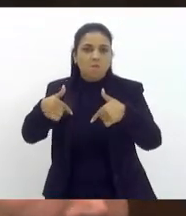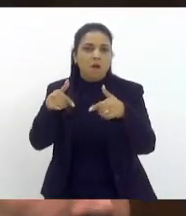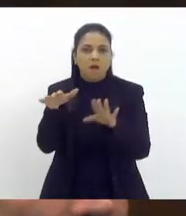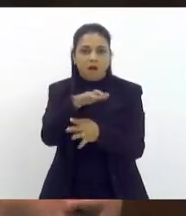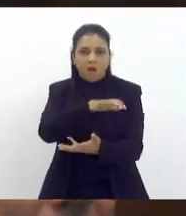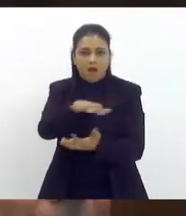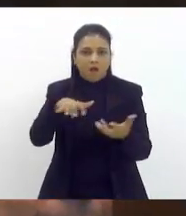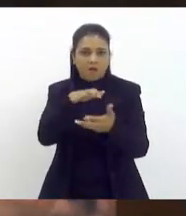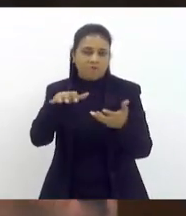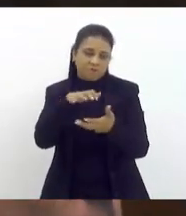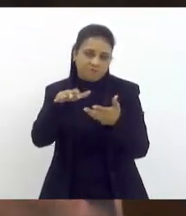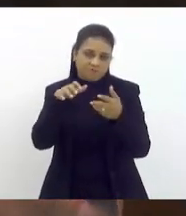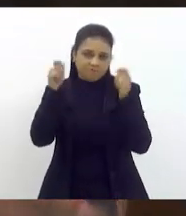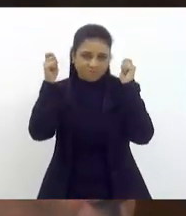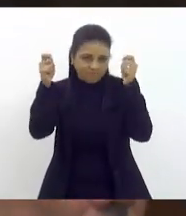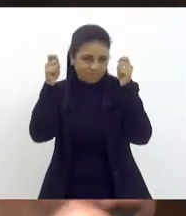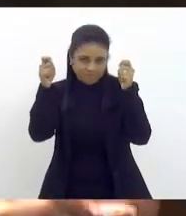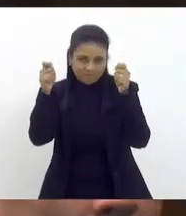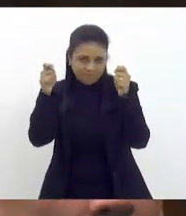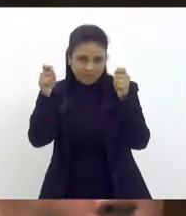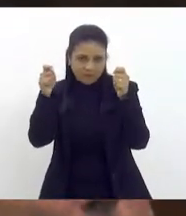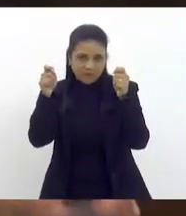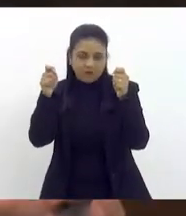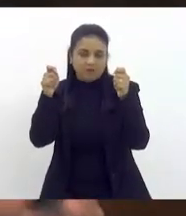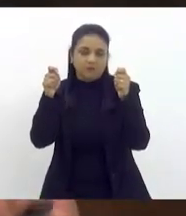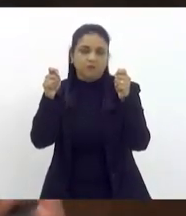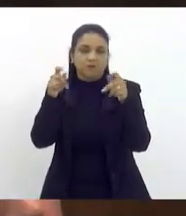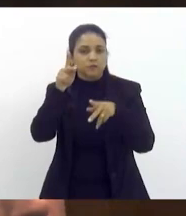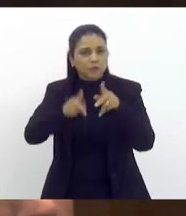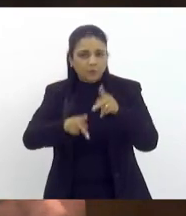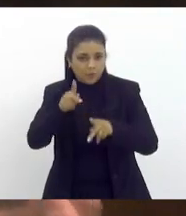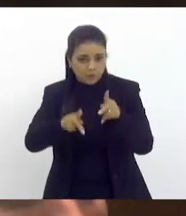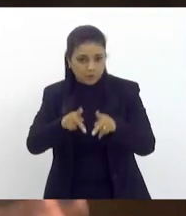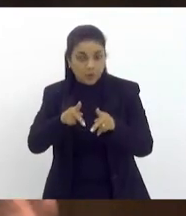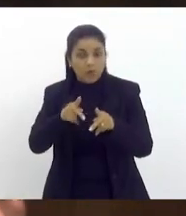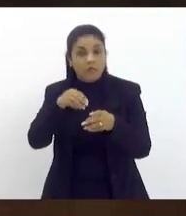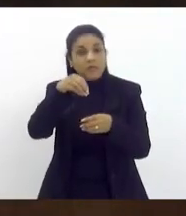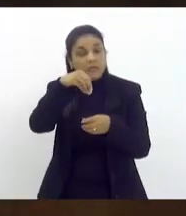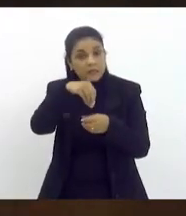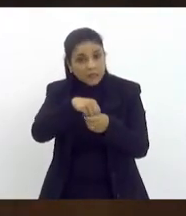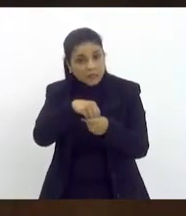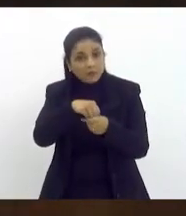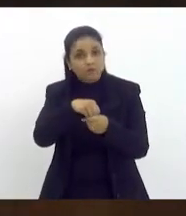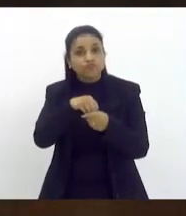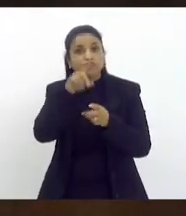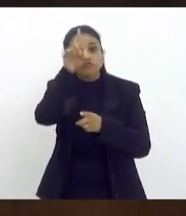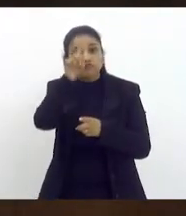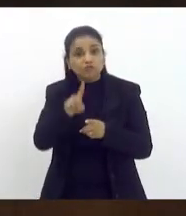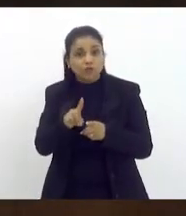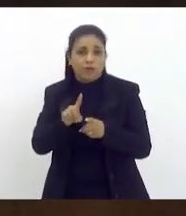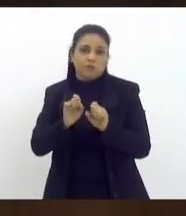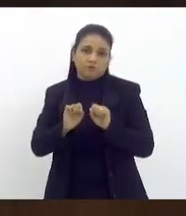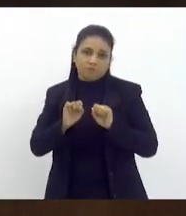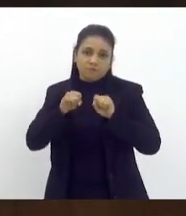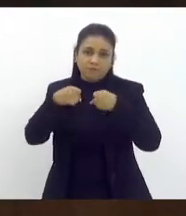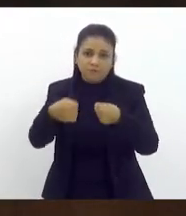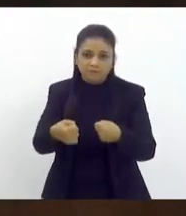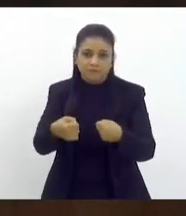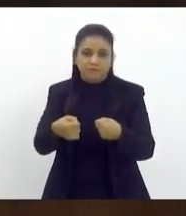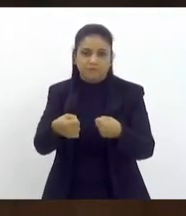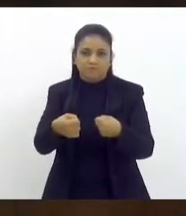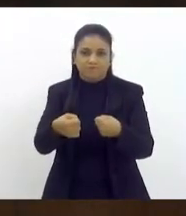populares pacíficas e que determinam no seu bojo direitos que são absolutamente